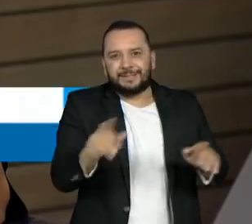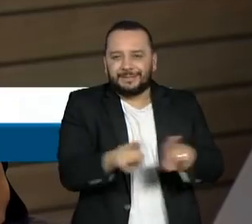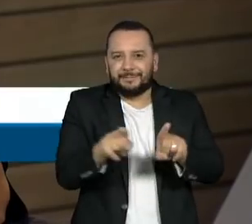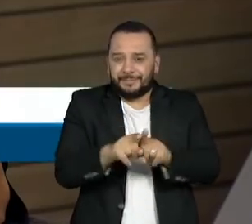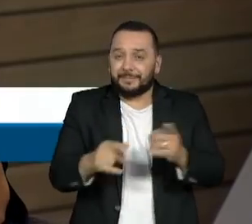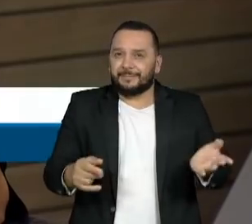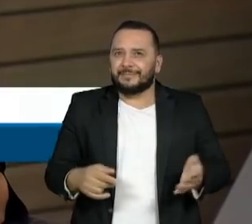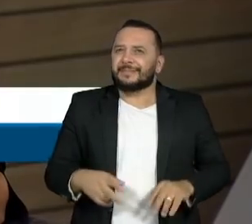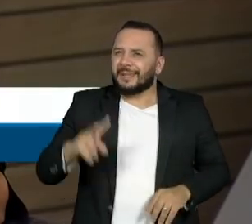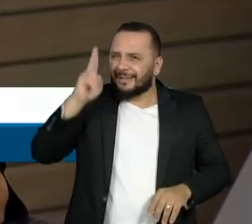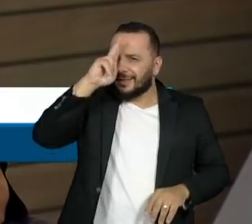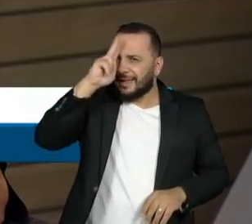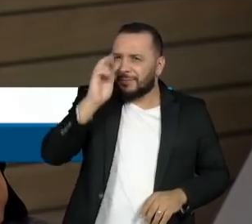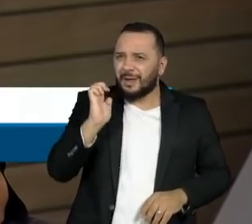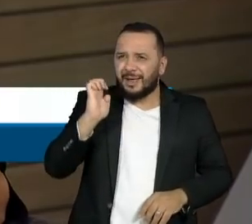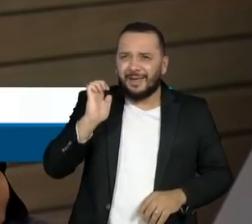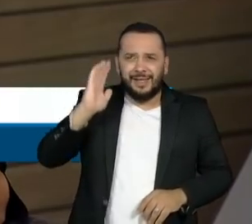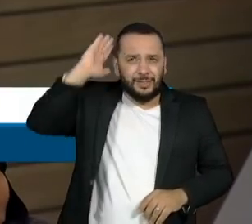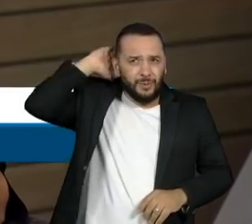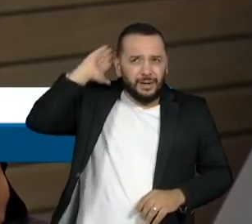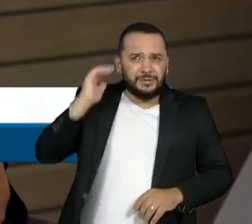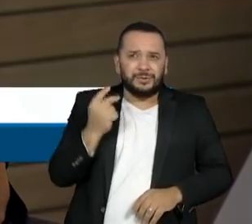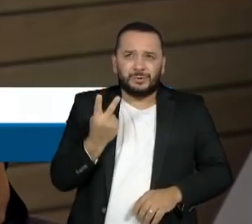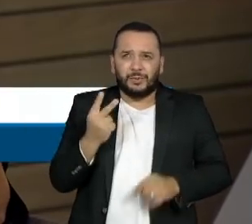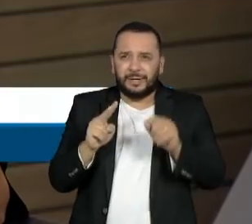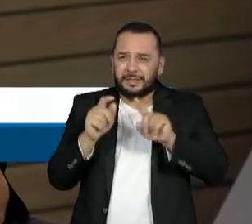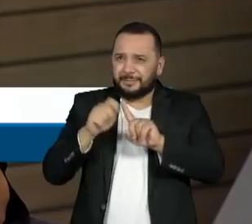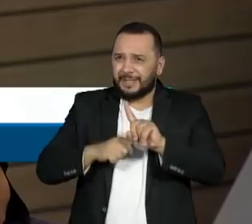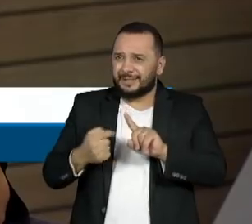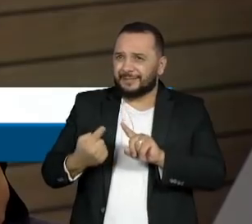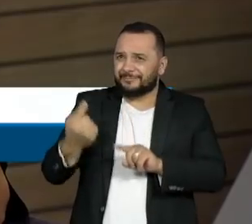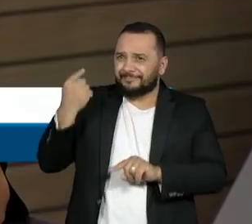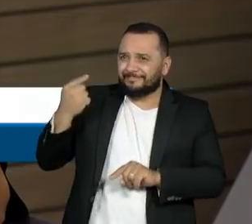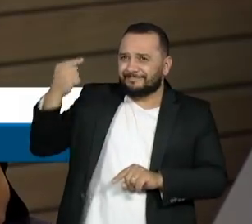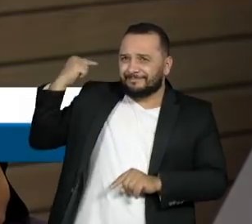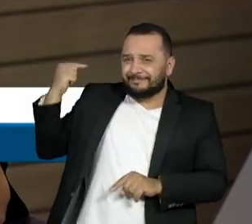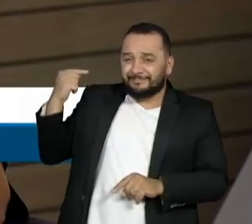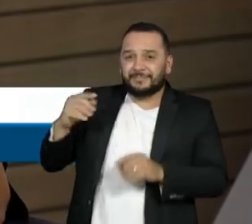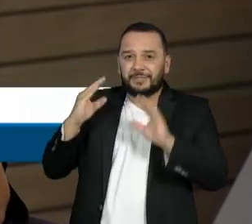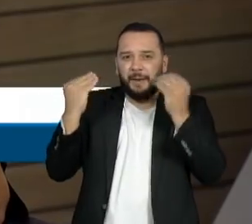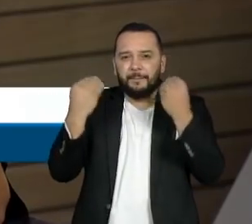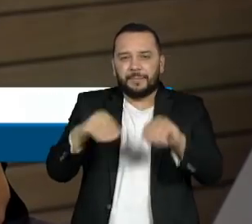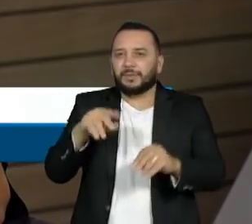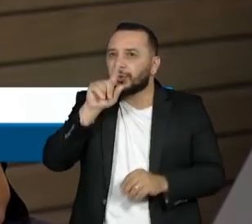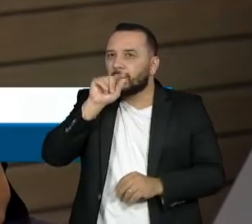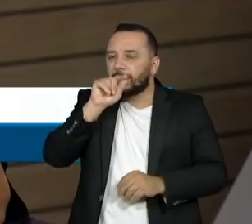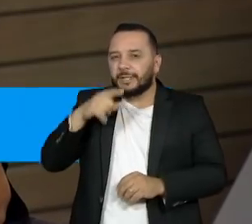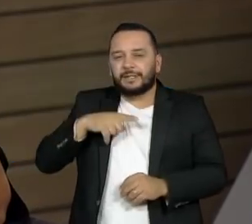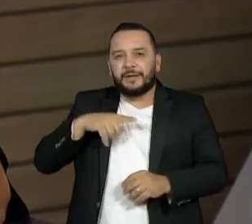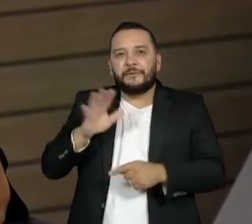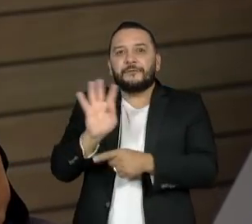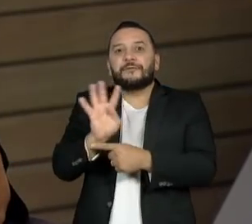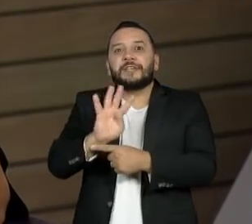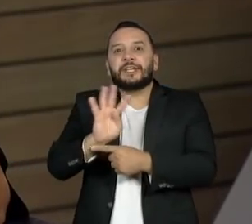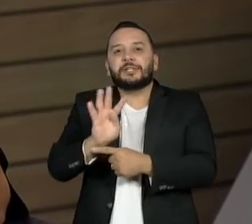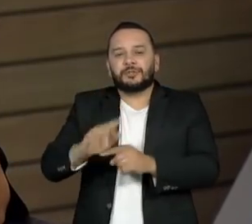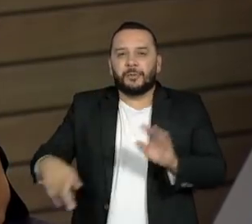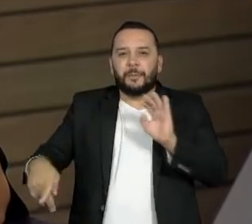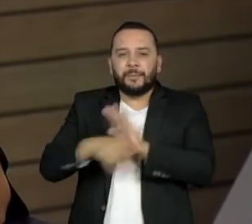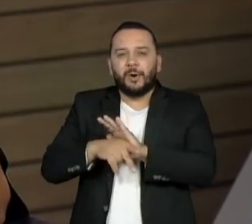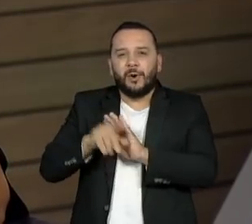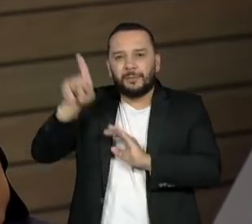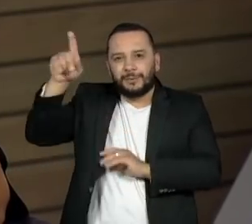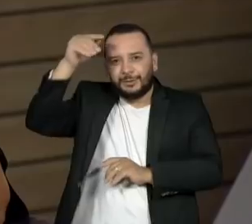Eduardo Bolsonaro, uns 2 meses atrás, ele inclusive botou no Twitter um vídeo da campanha do Trump. E